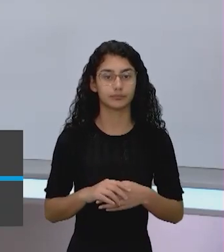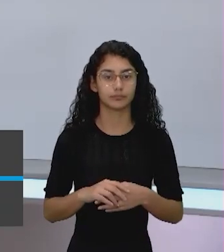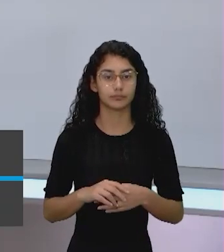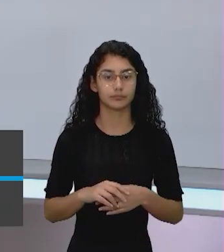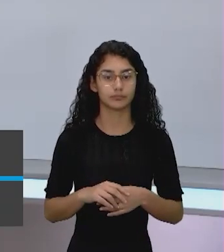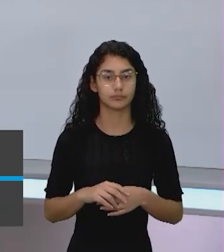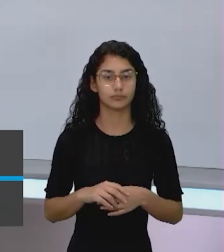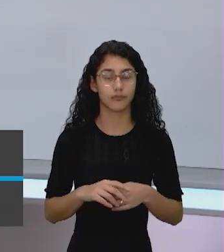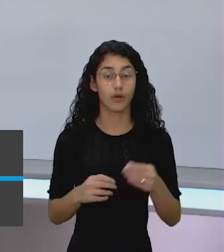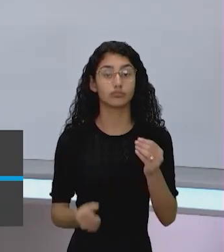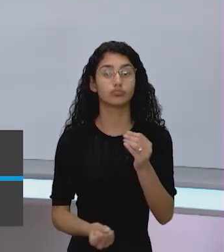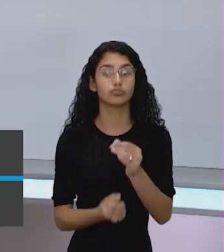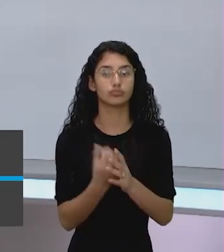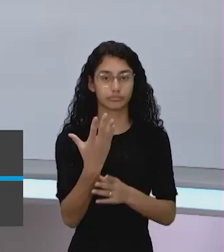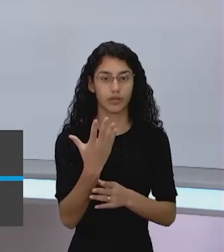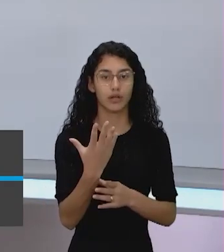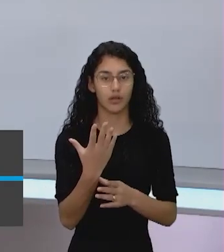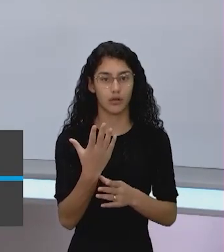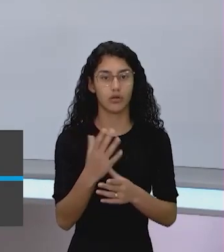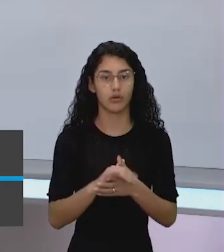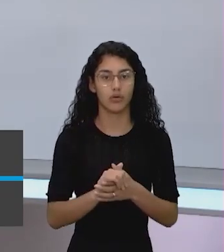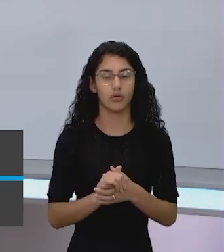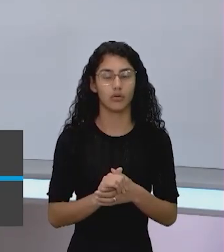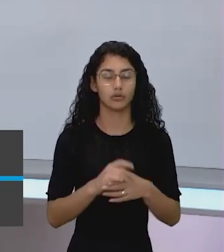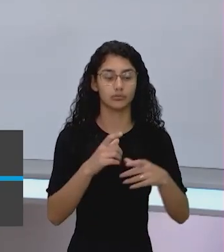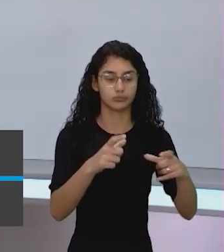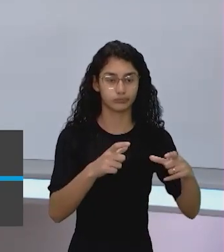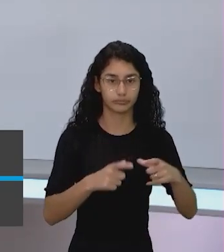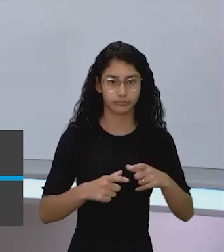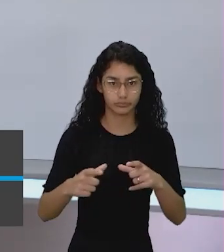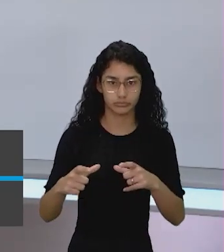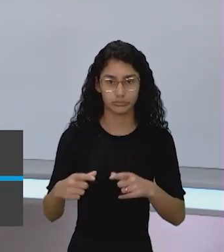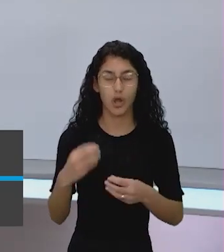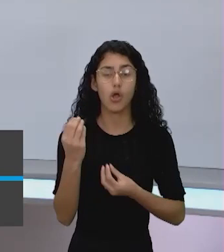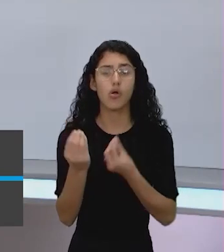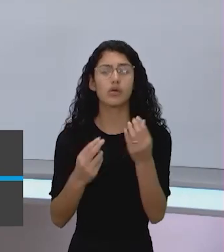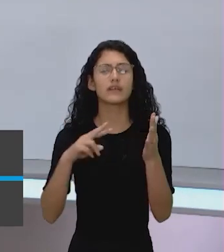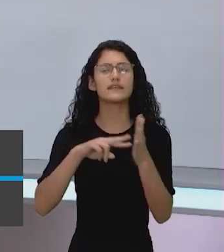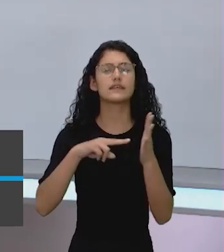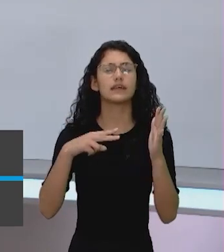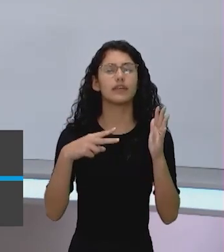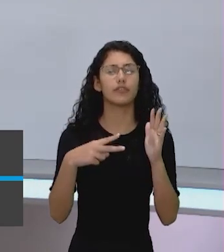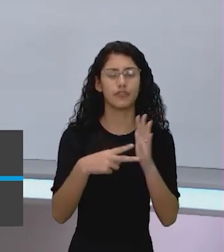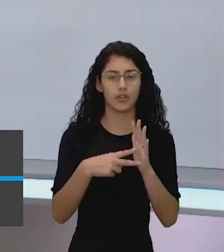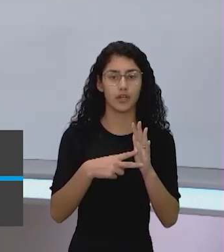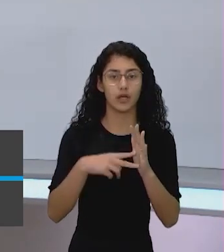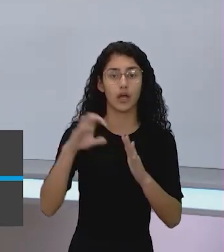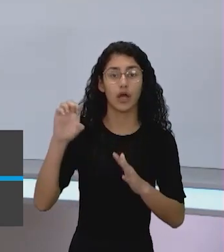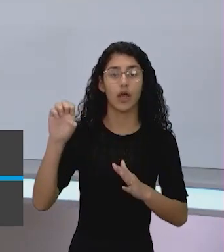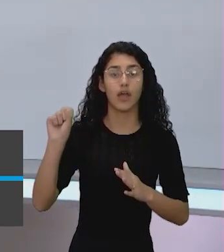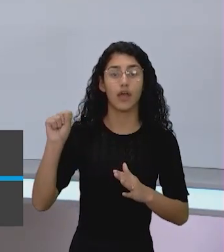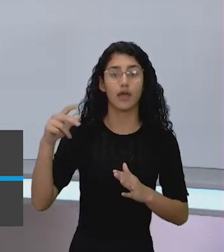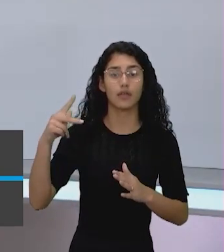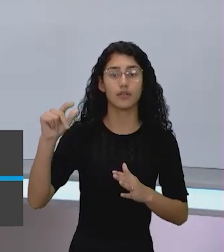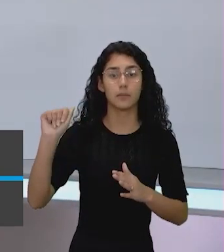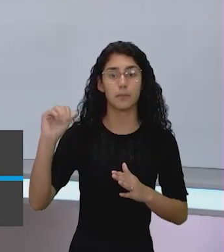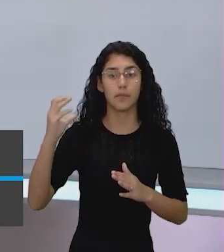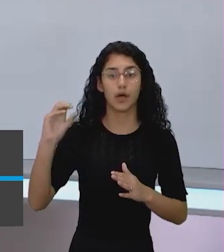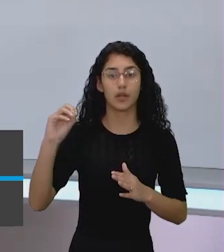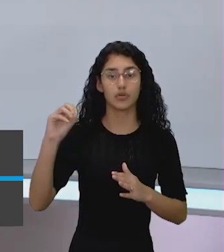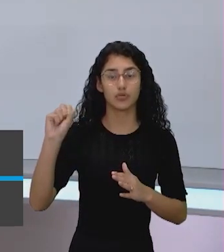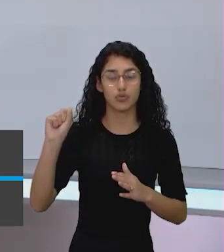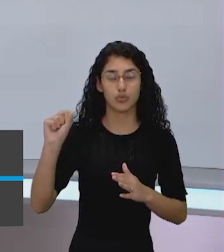ele criou, né, eu posso dizer assim, de espaço. O que significa espaço geográfico para Milton